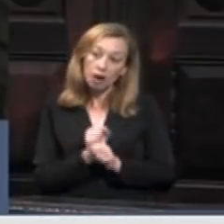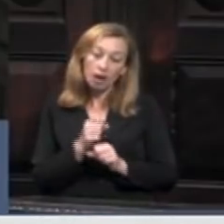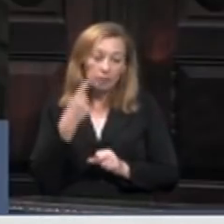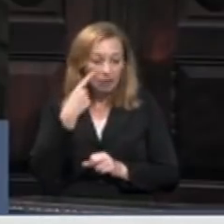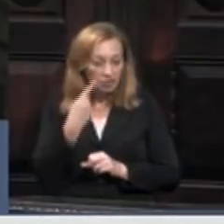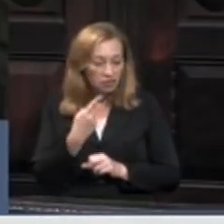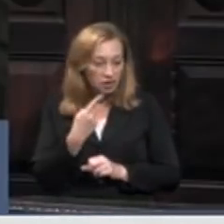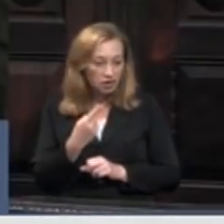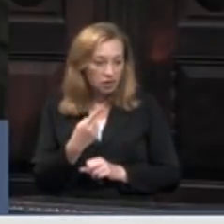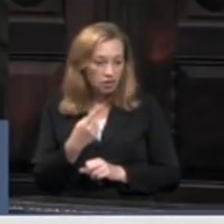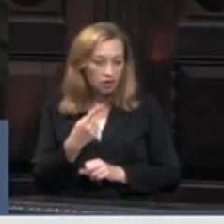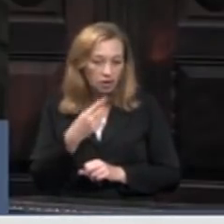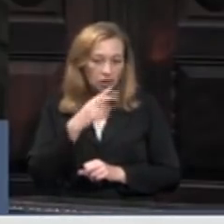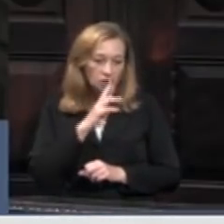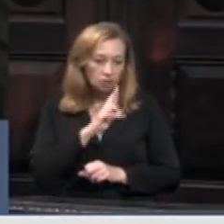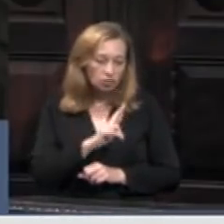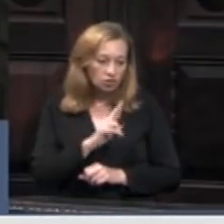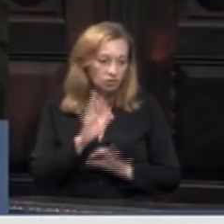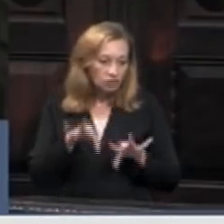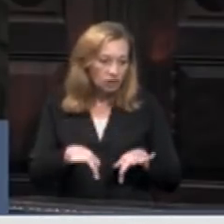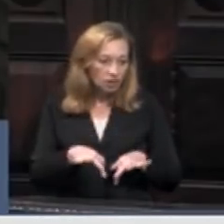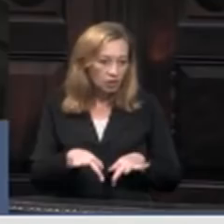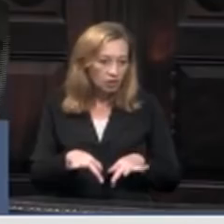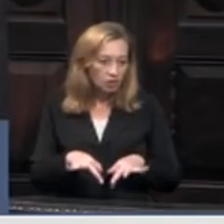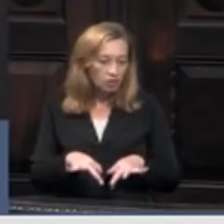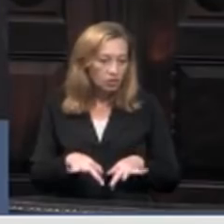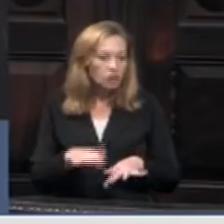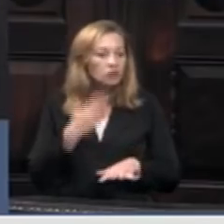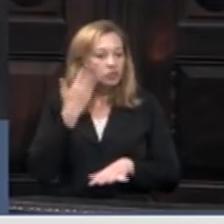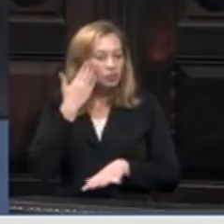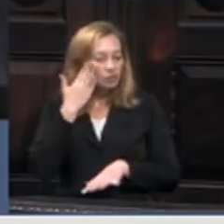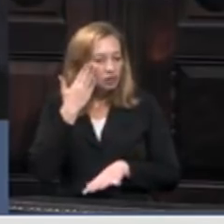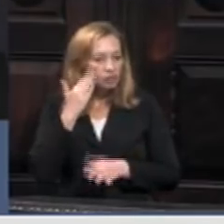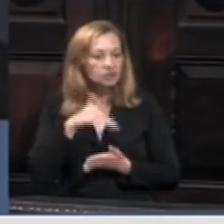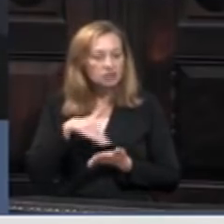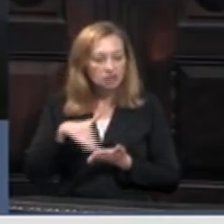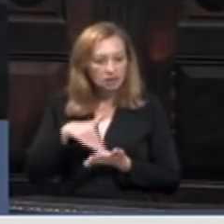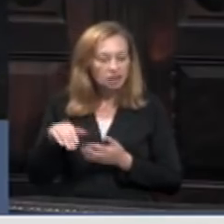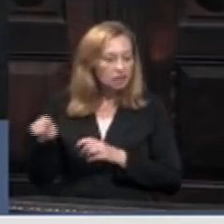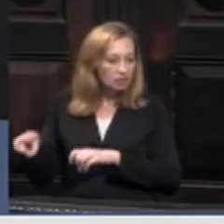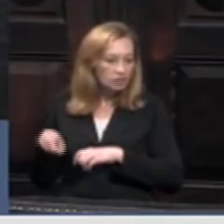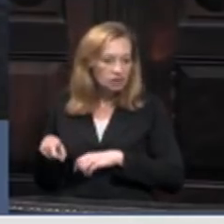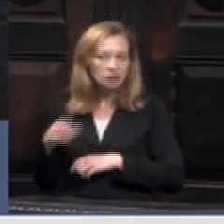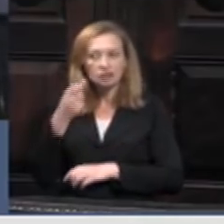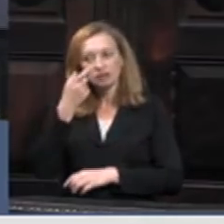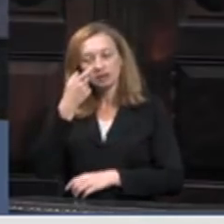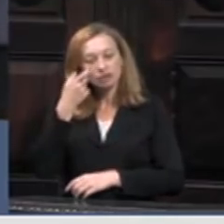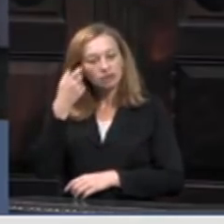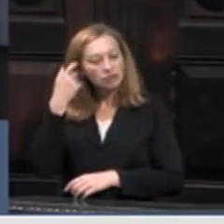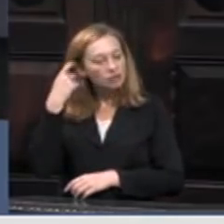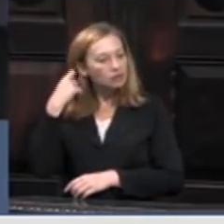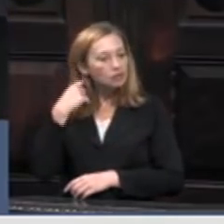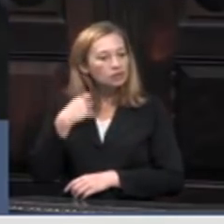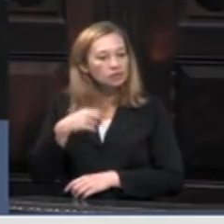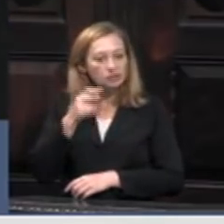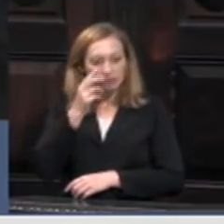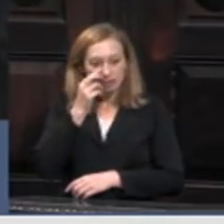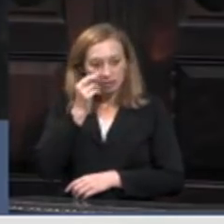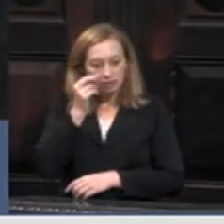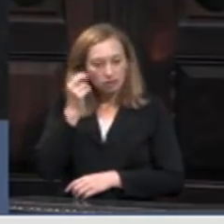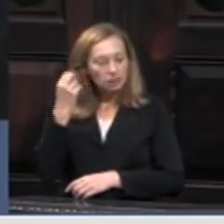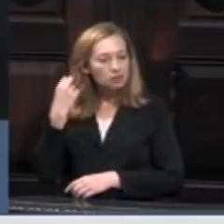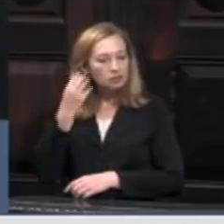e salteada. No entendimento da Secretaria de Fazenda, deputado